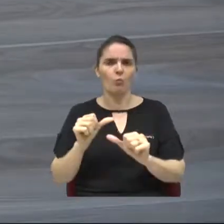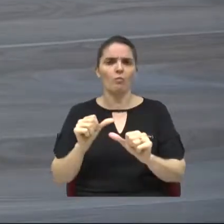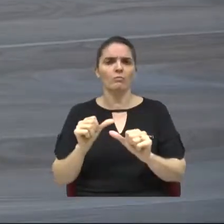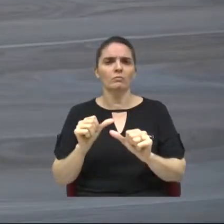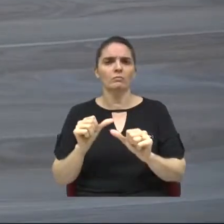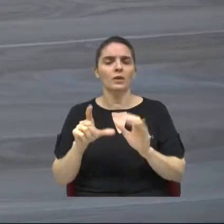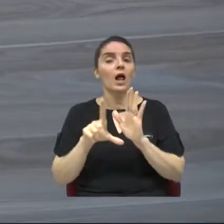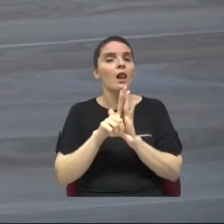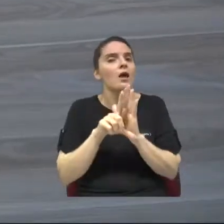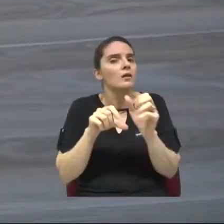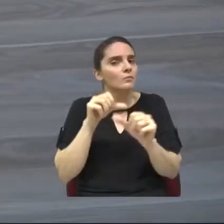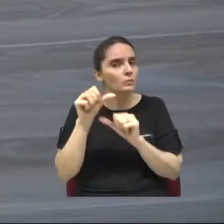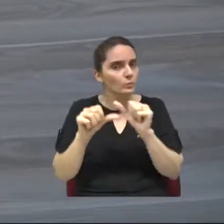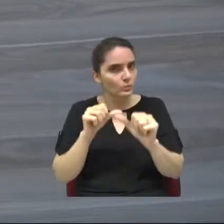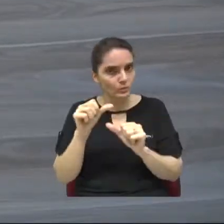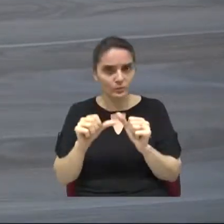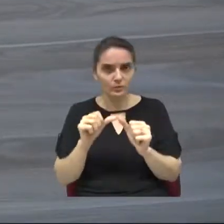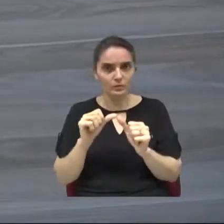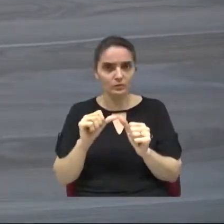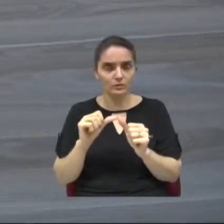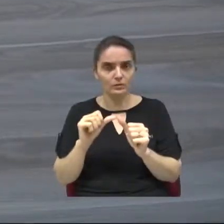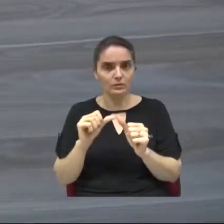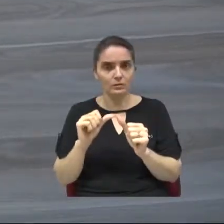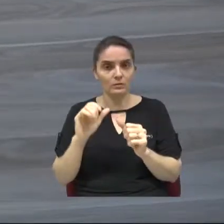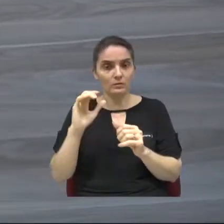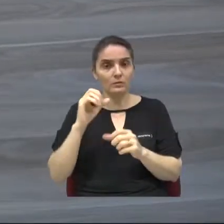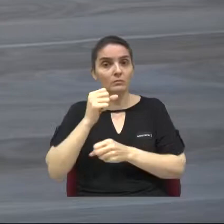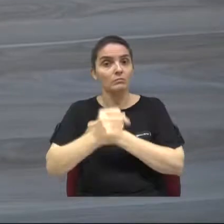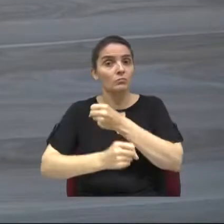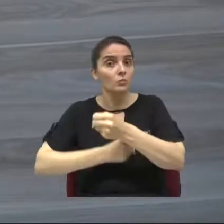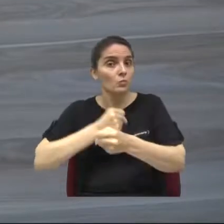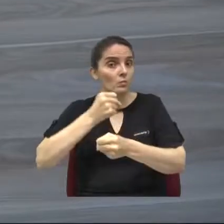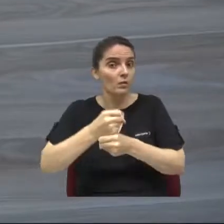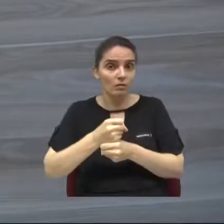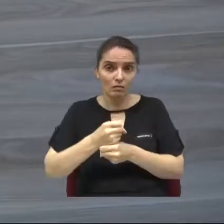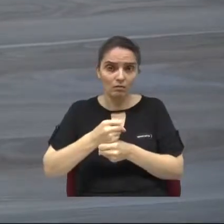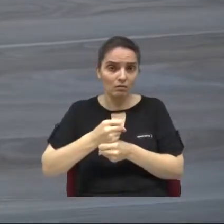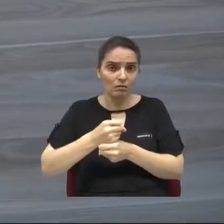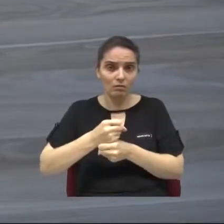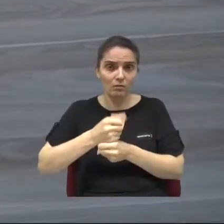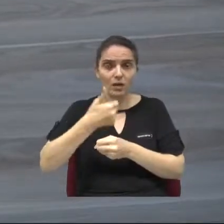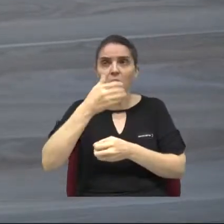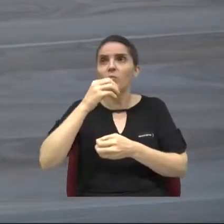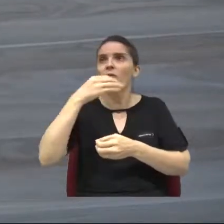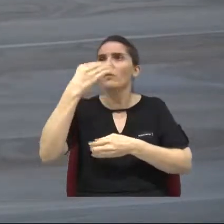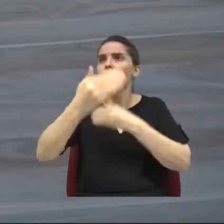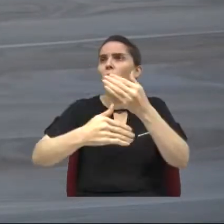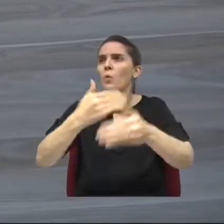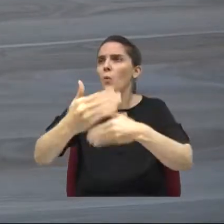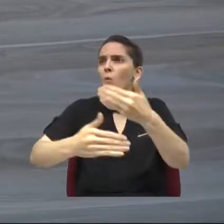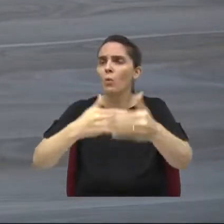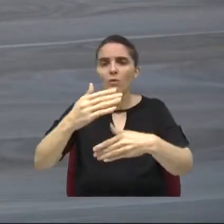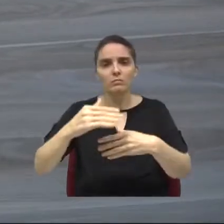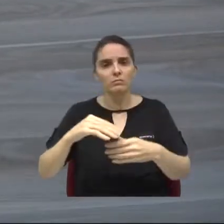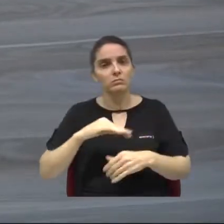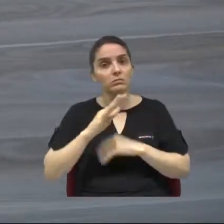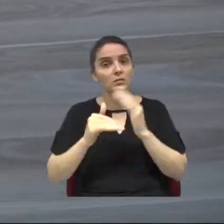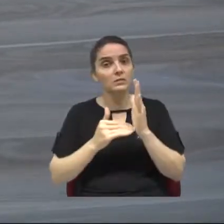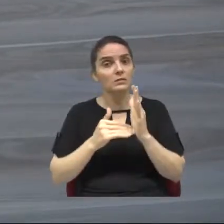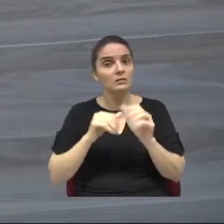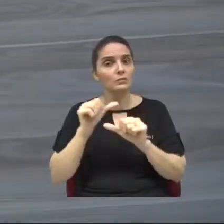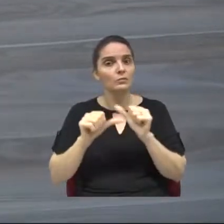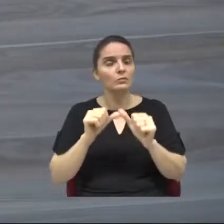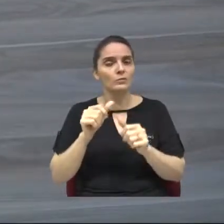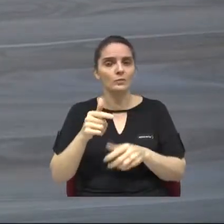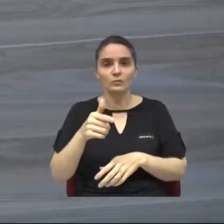lei que vai vigorar hoje, o ano que vem, daqui 10 anos, até que ela seja mudada. Como vou saber